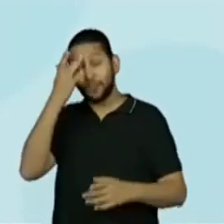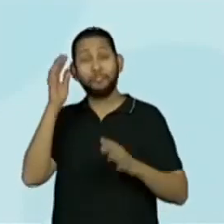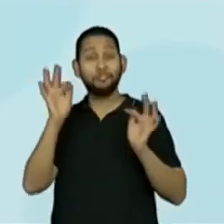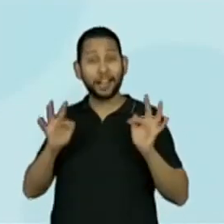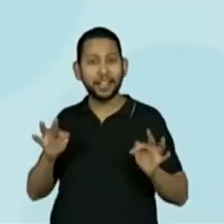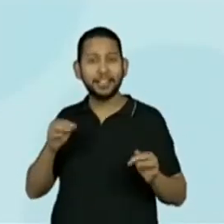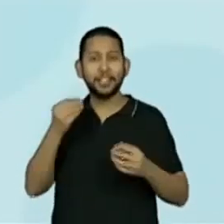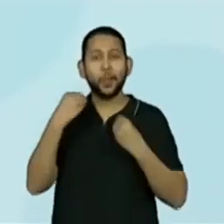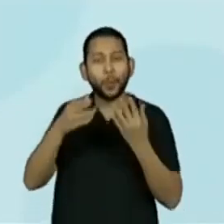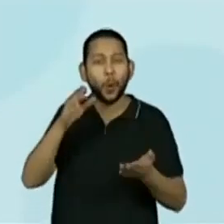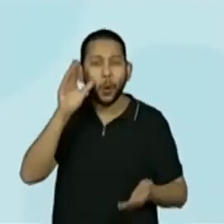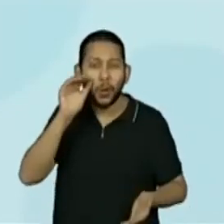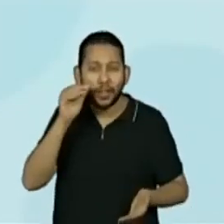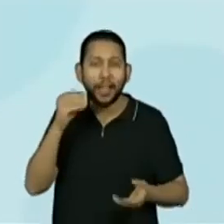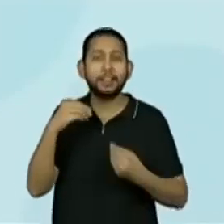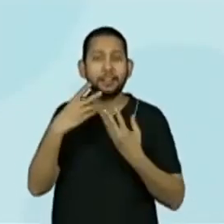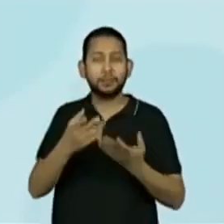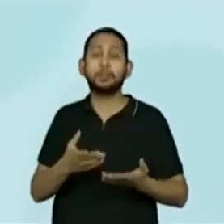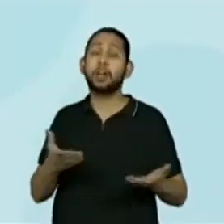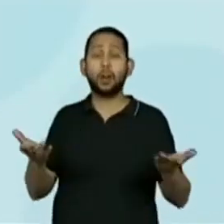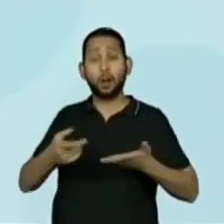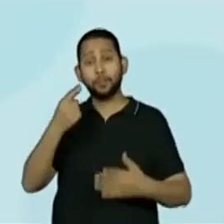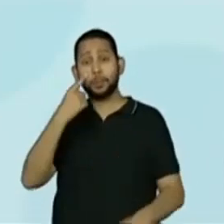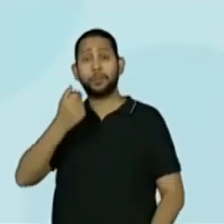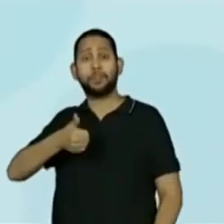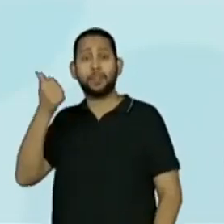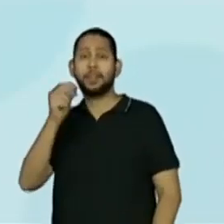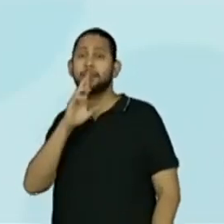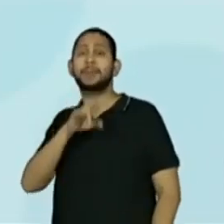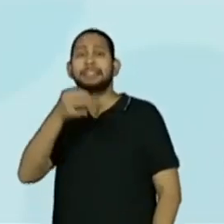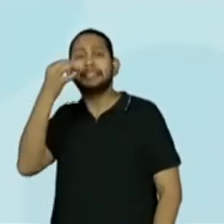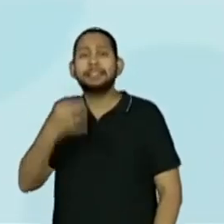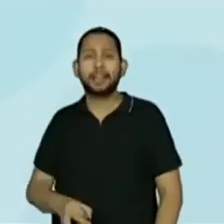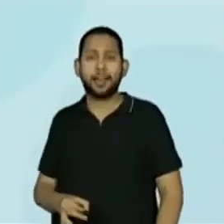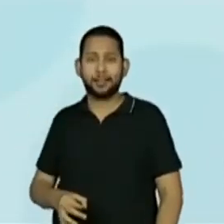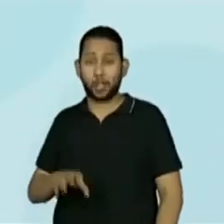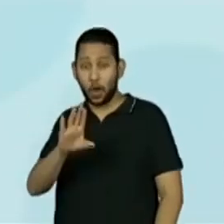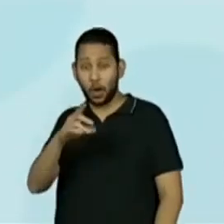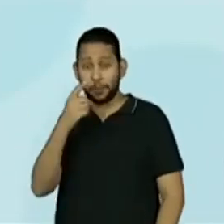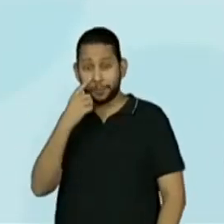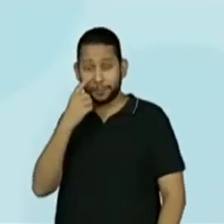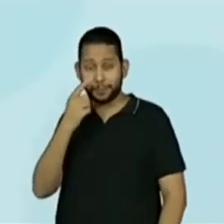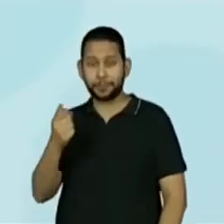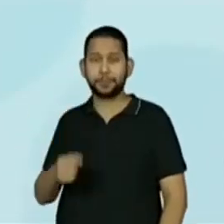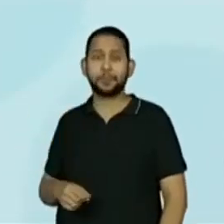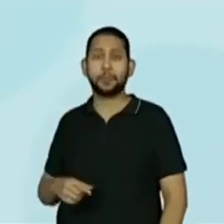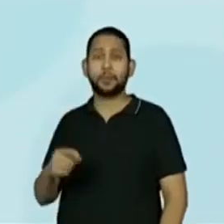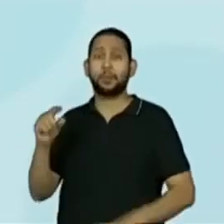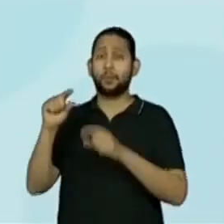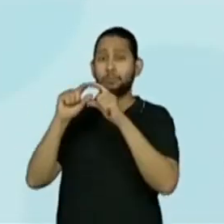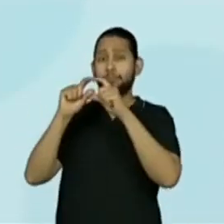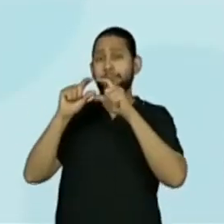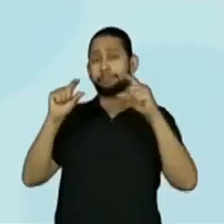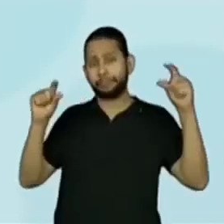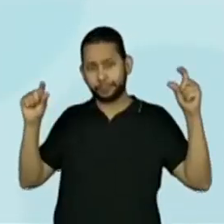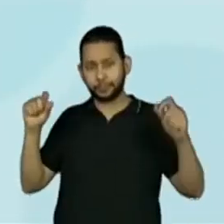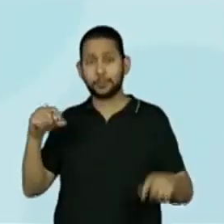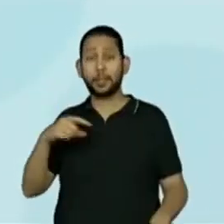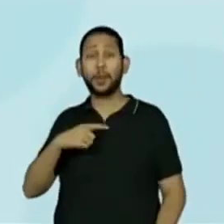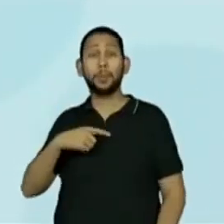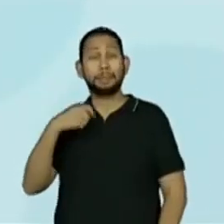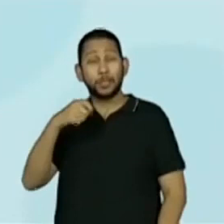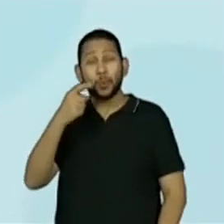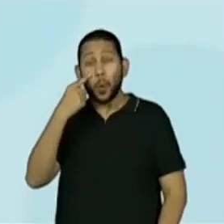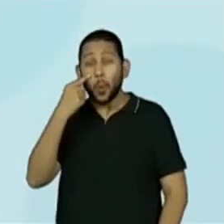as curiosidades. Vamos checar qual é a resposta correta? Reparem, o que eu tenho aqui, pessoal? Eu